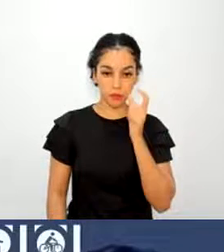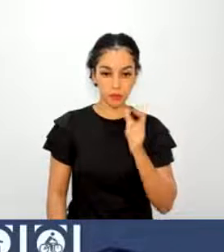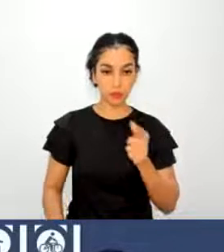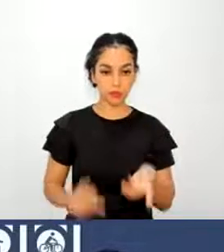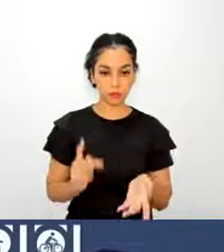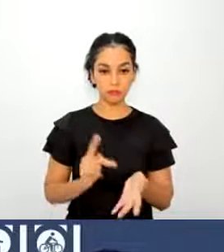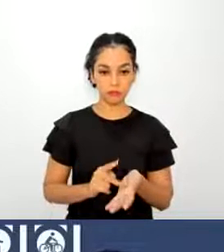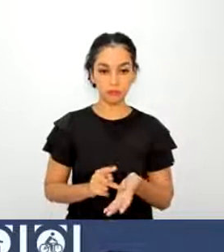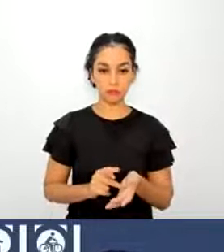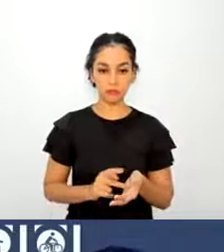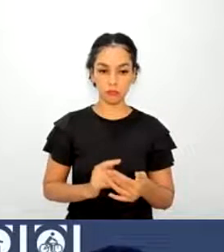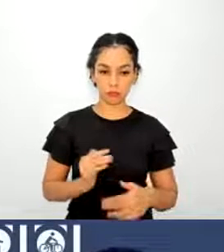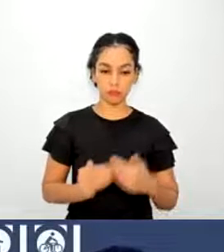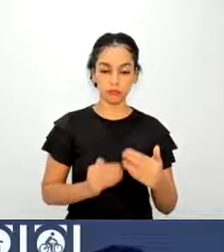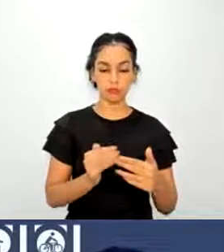bastante construtiva.